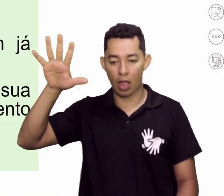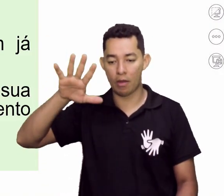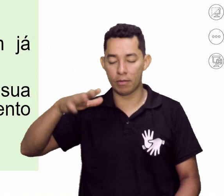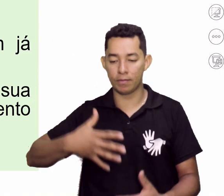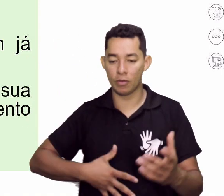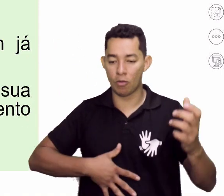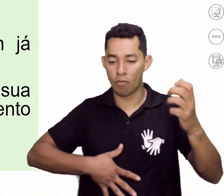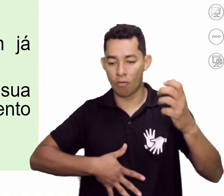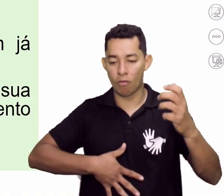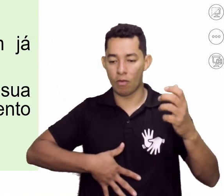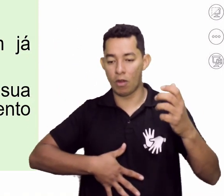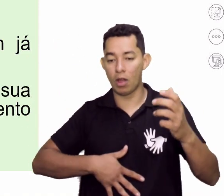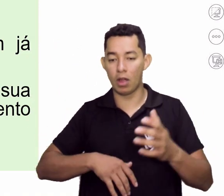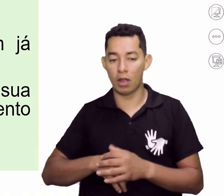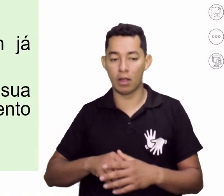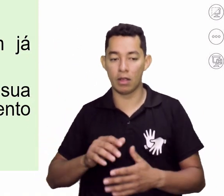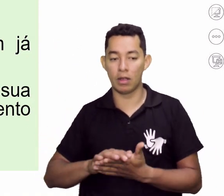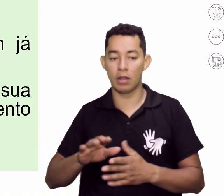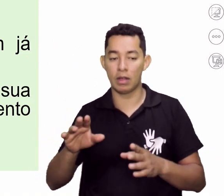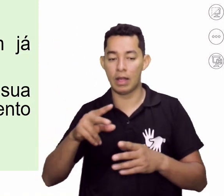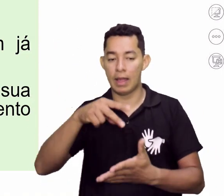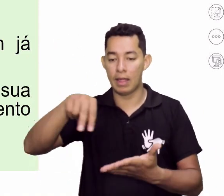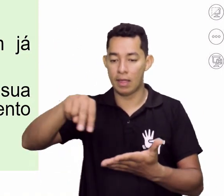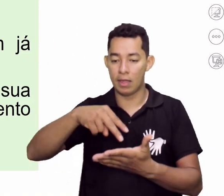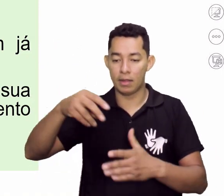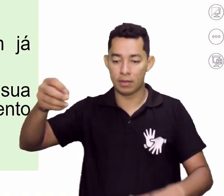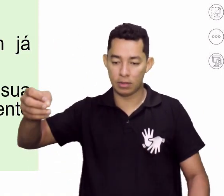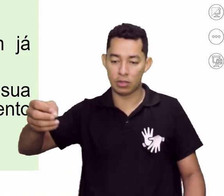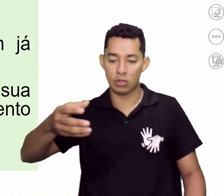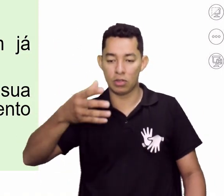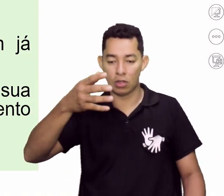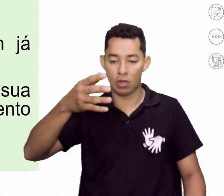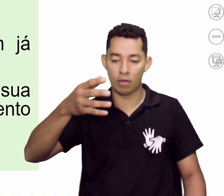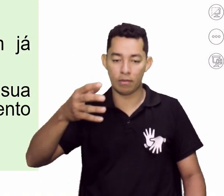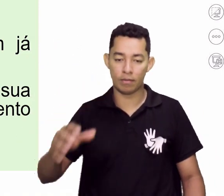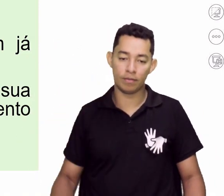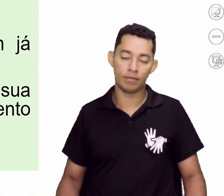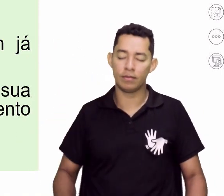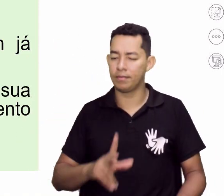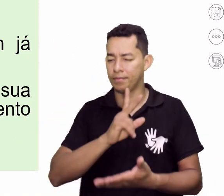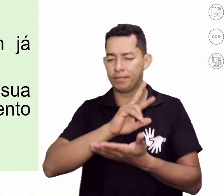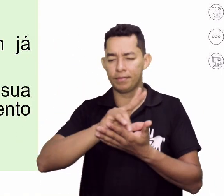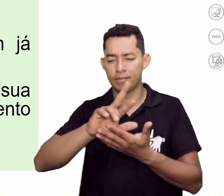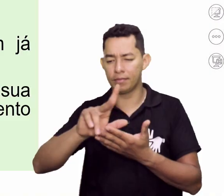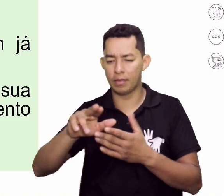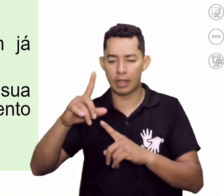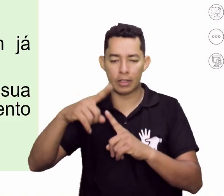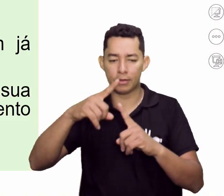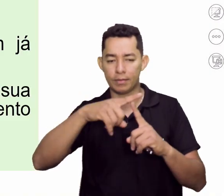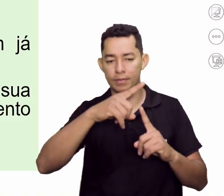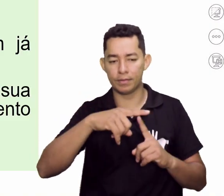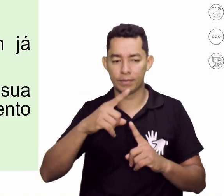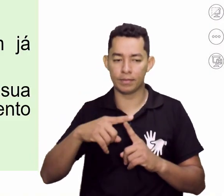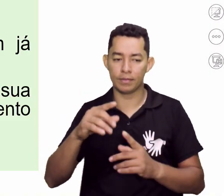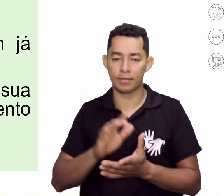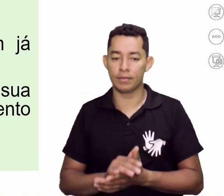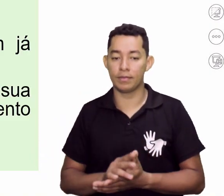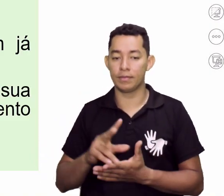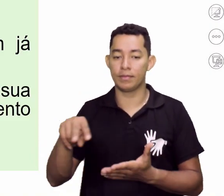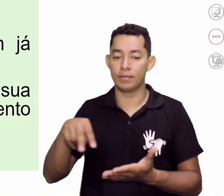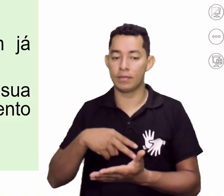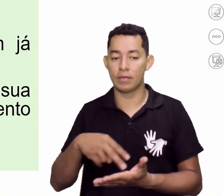forró, tem a dança contemporânea, entre outros tipos, né? A dança contemporânea não obedece